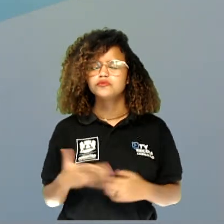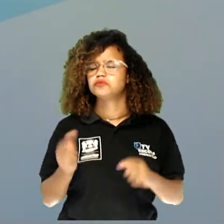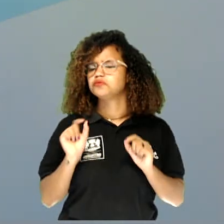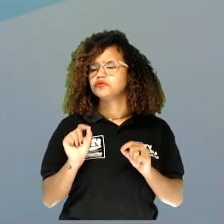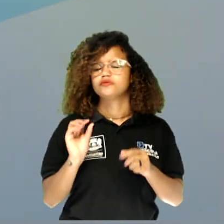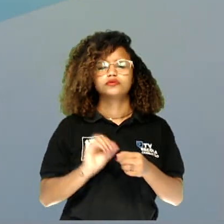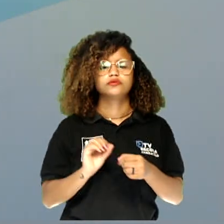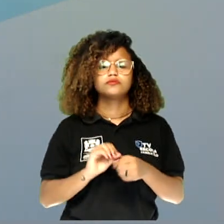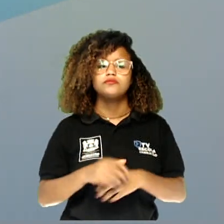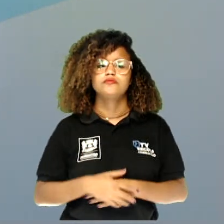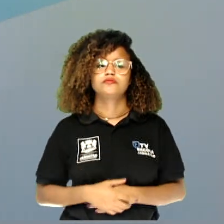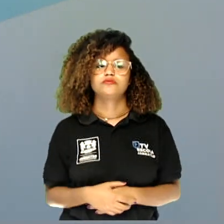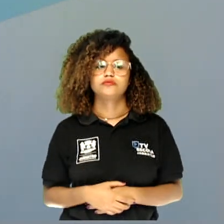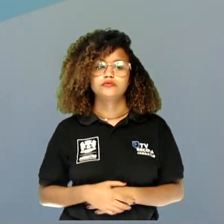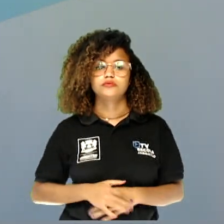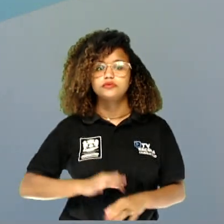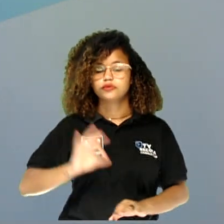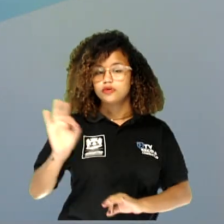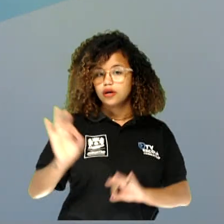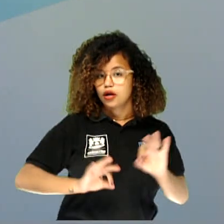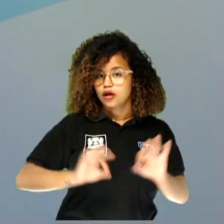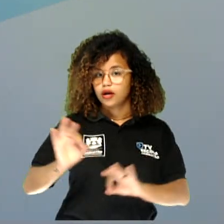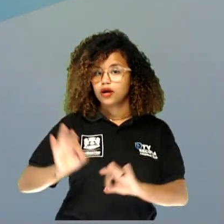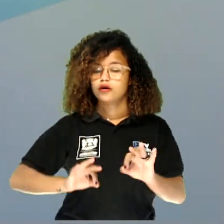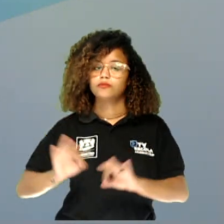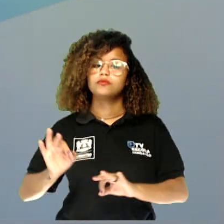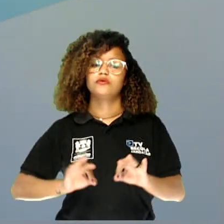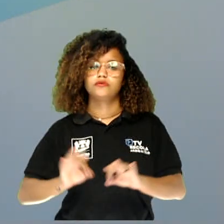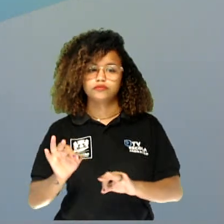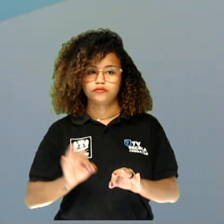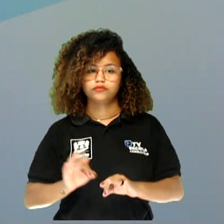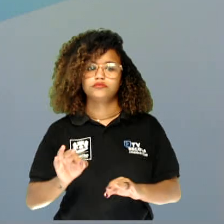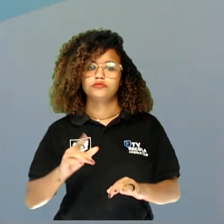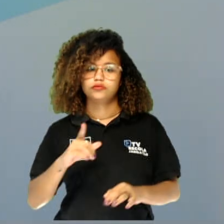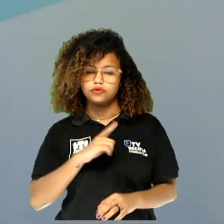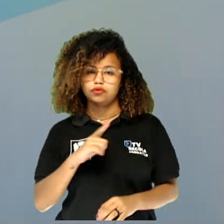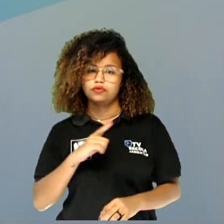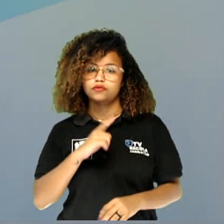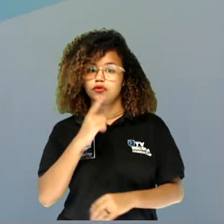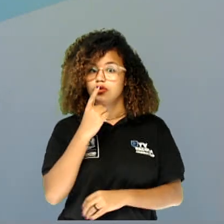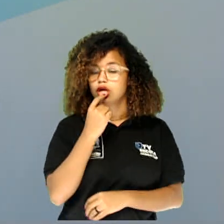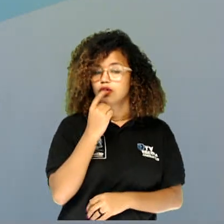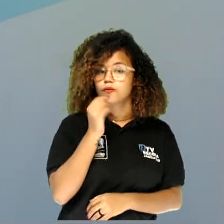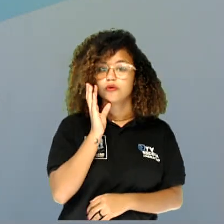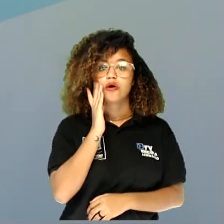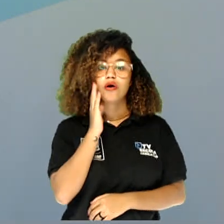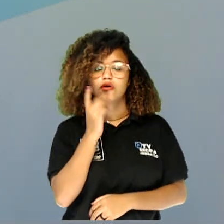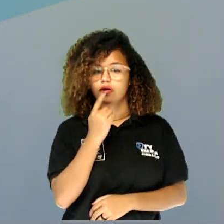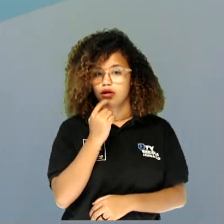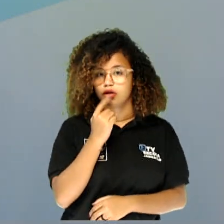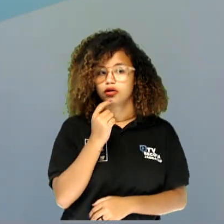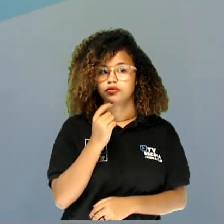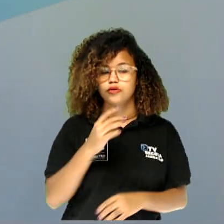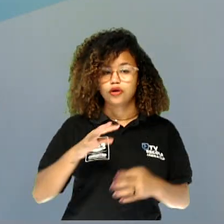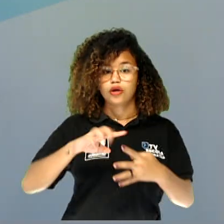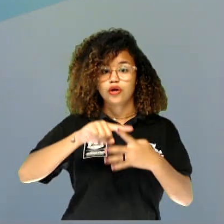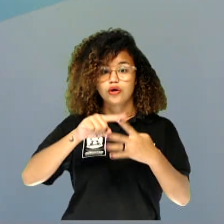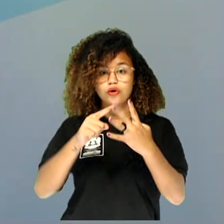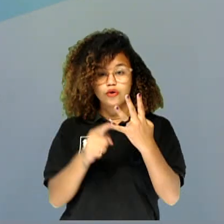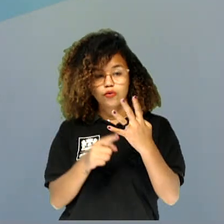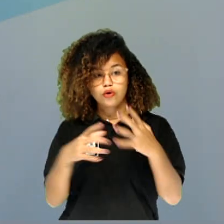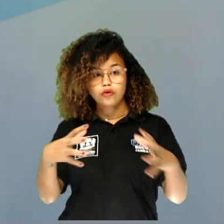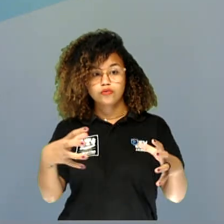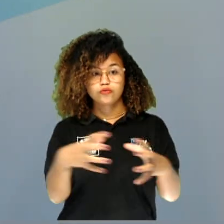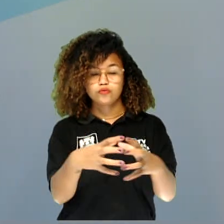fazer? Vamos organizar as palavras que estão em vermelho em quatro